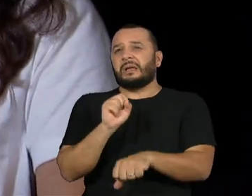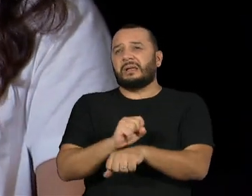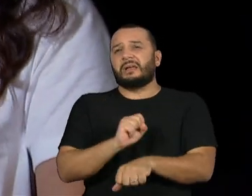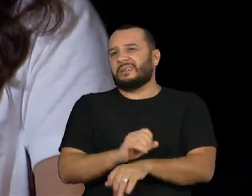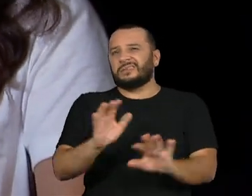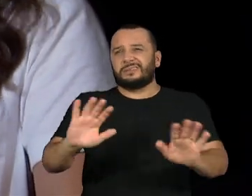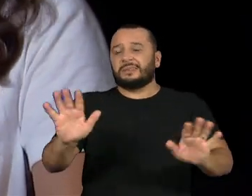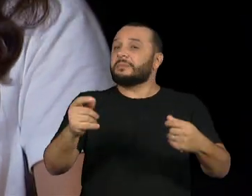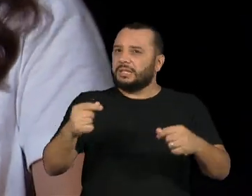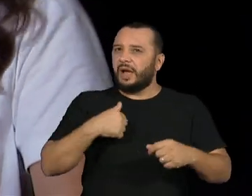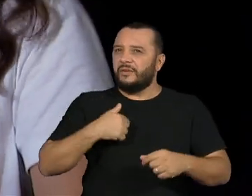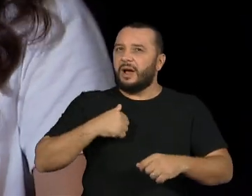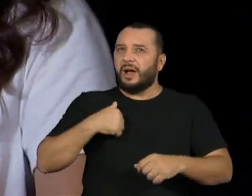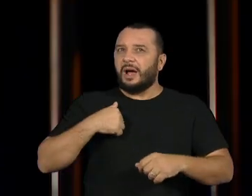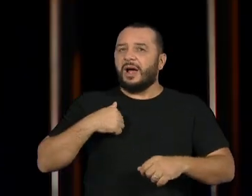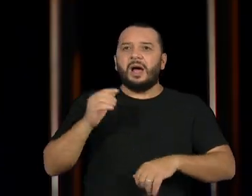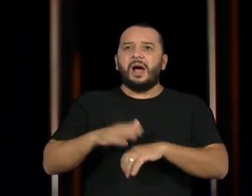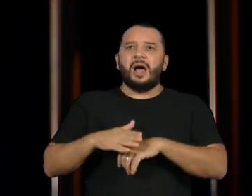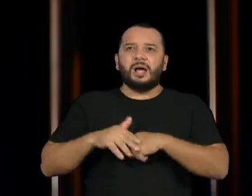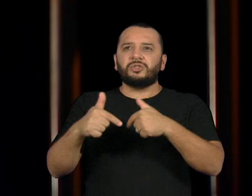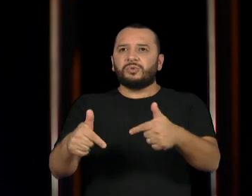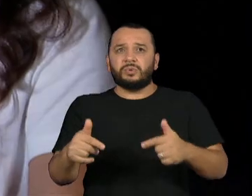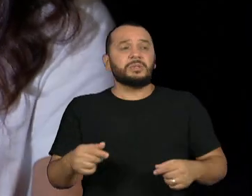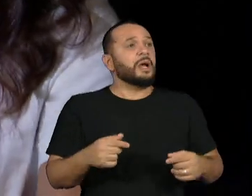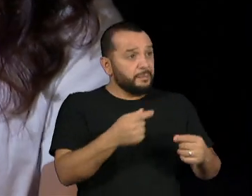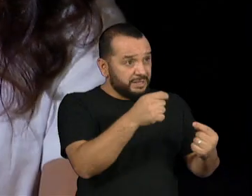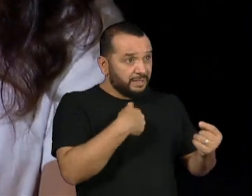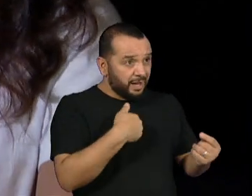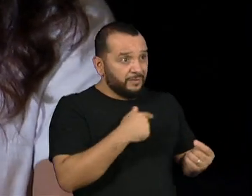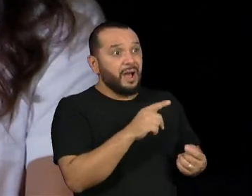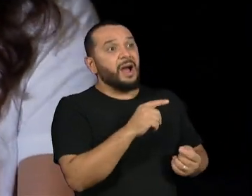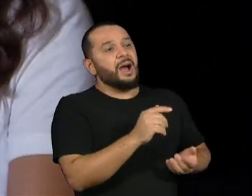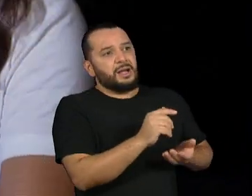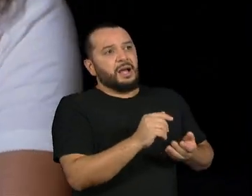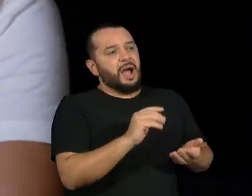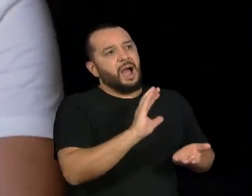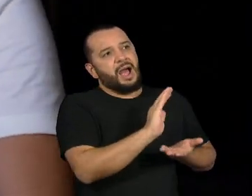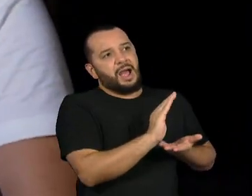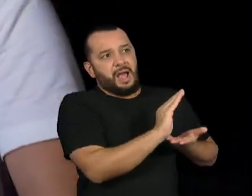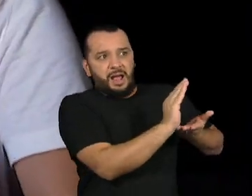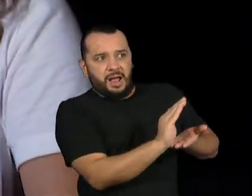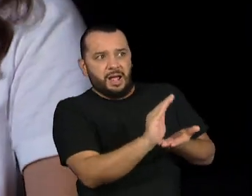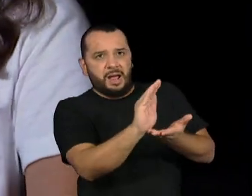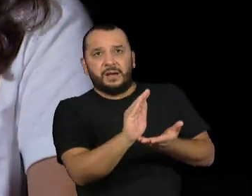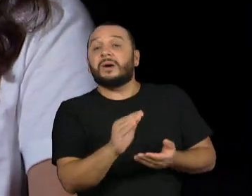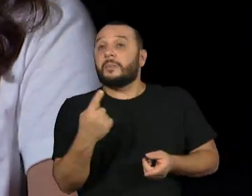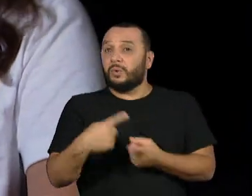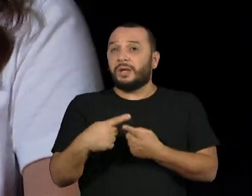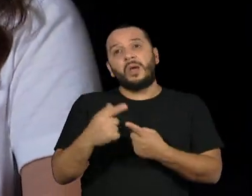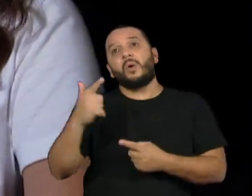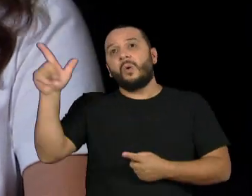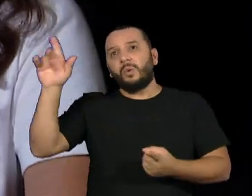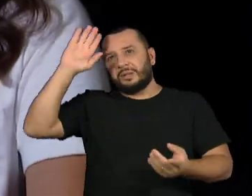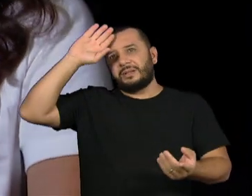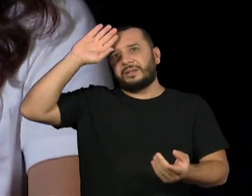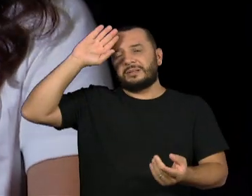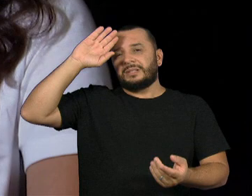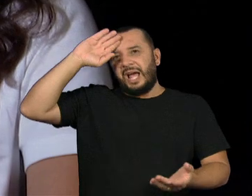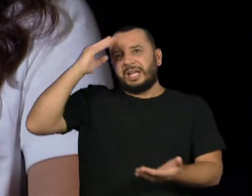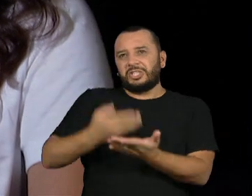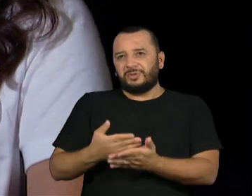eu precisava começar de algum modo. Você precisava entrar na água. Porque eu vi que outras empresas começaram a acreditar em mim ou